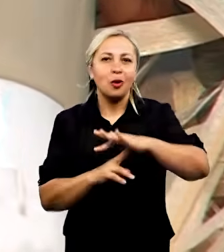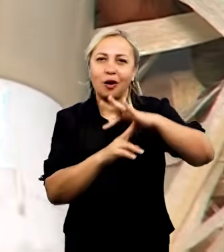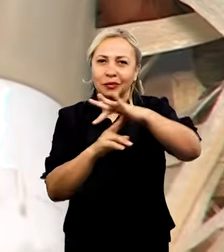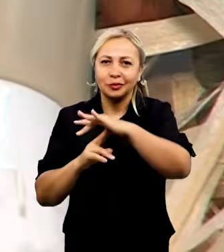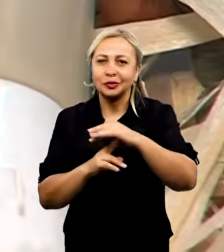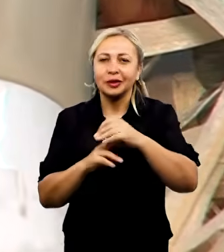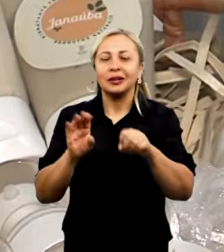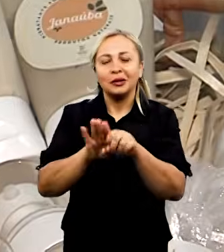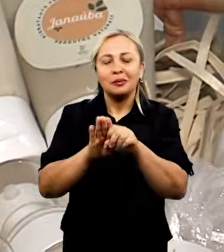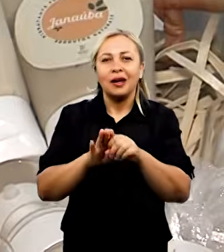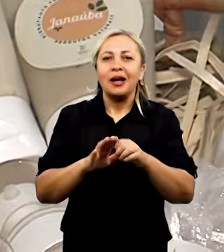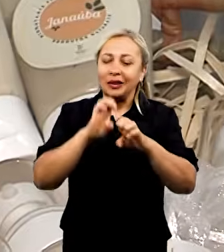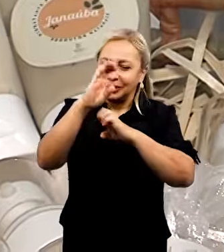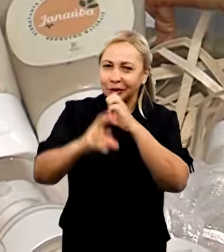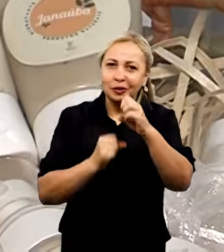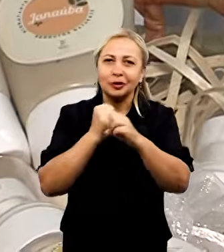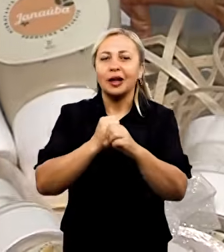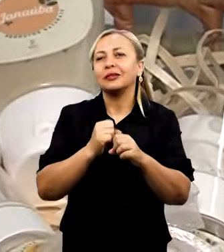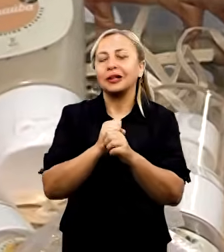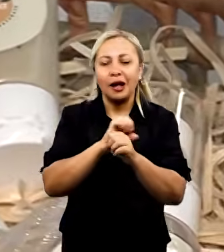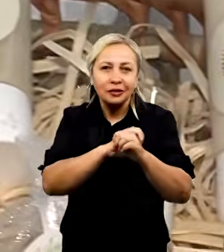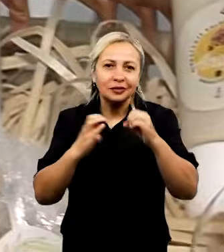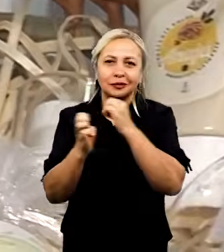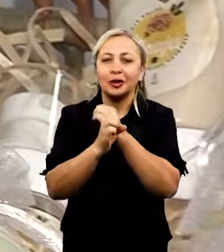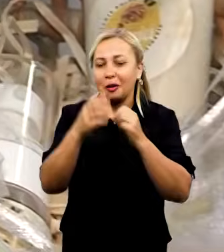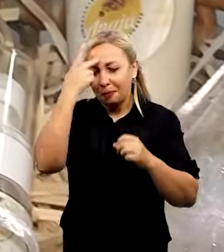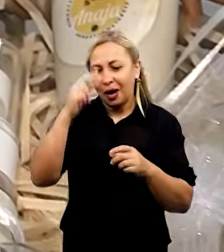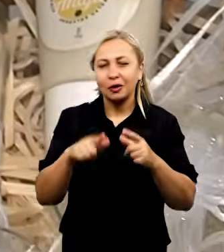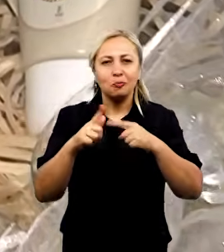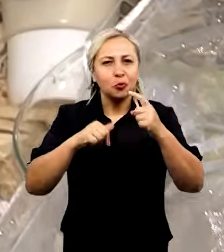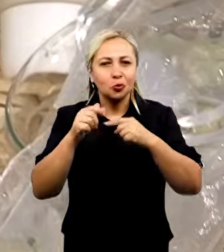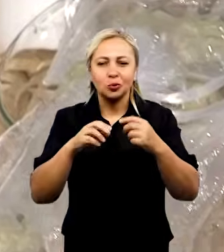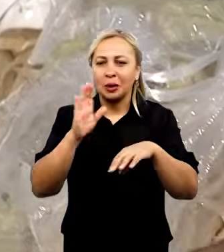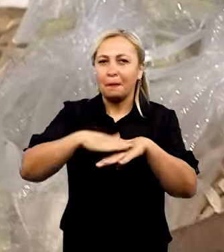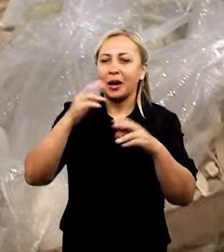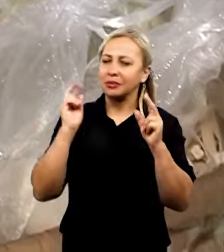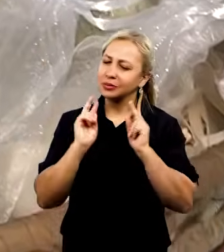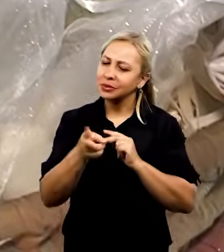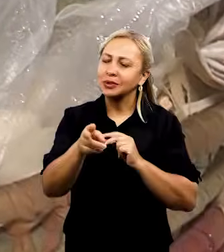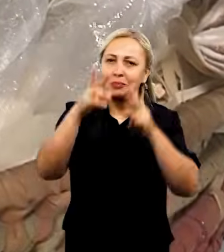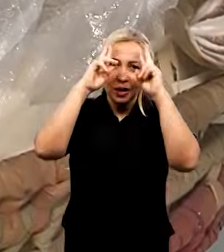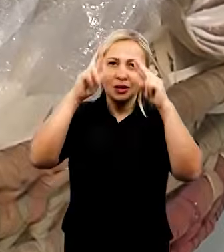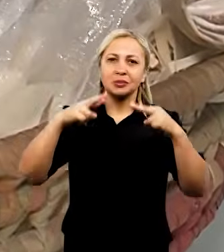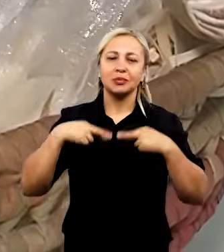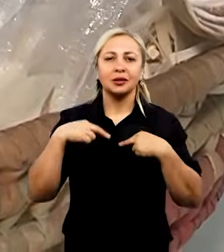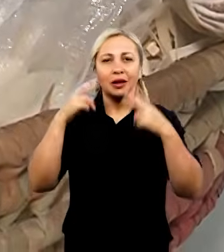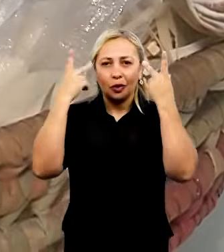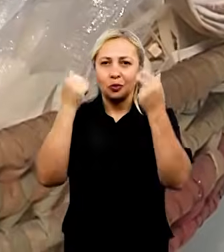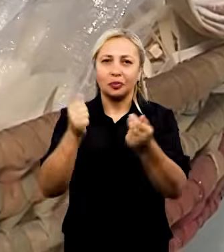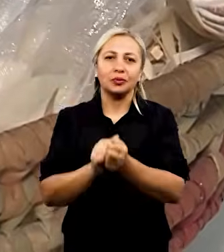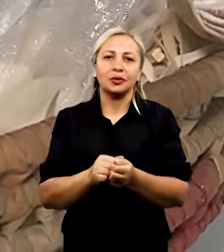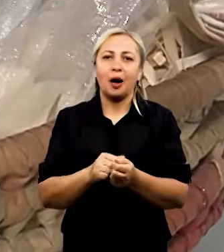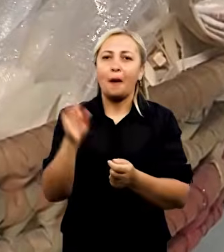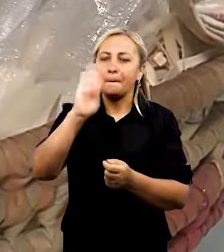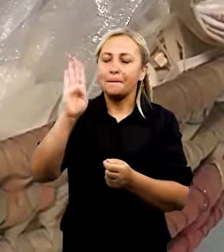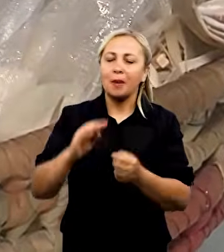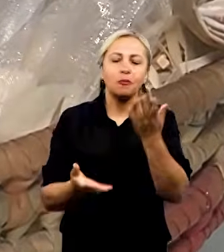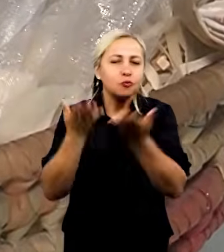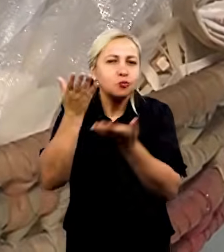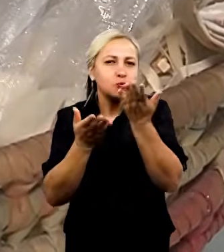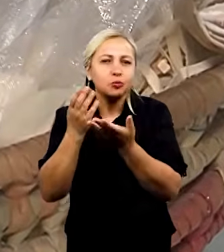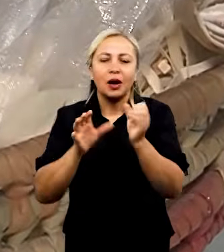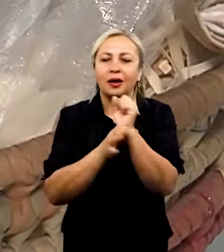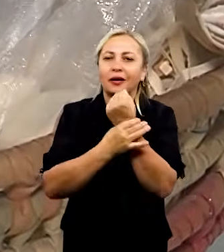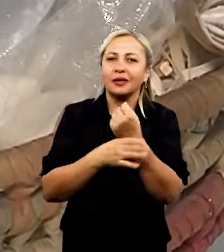forma ecológica, respeitando a troca de saberes, com a missão de produzir, mas sempre respeitando a natureza.